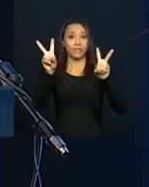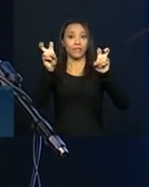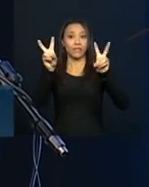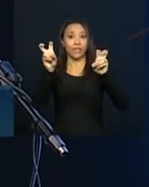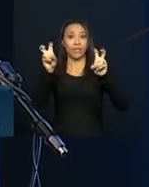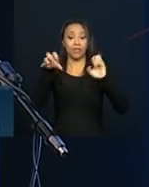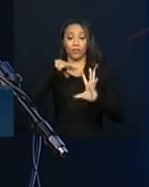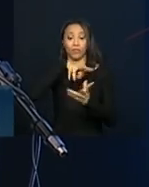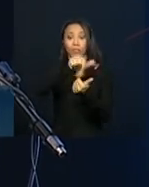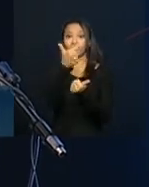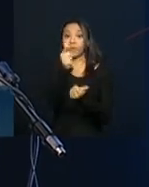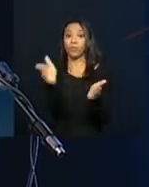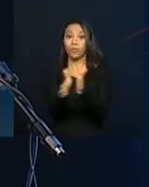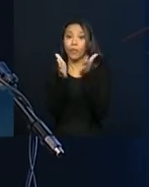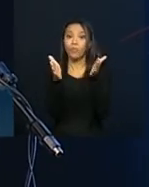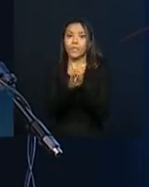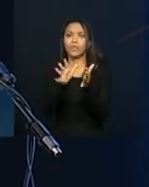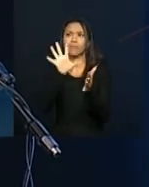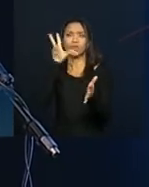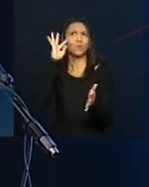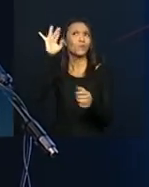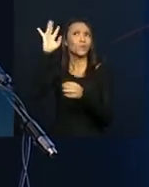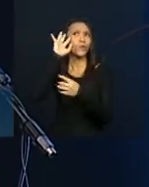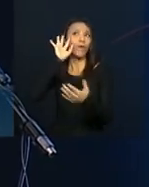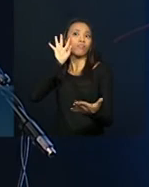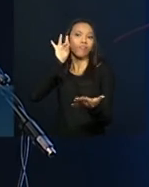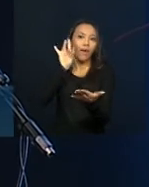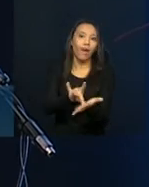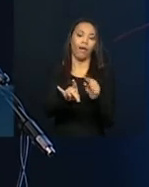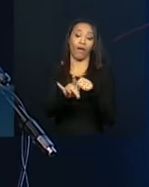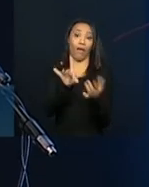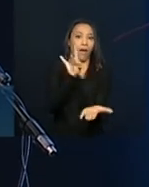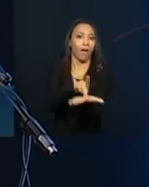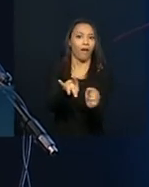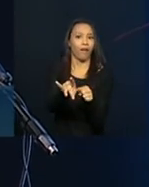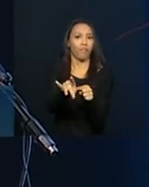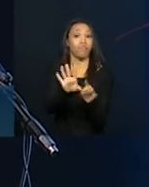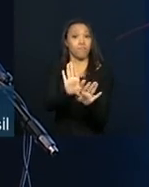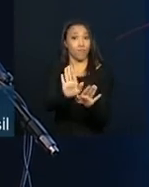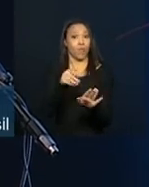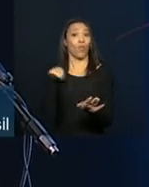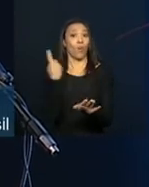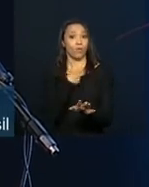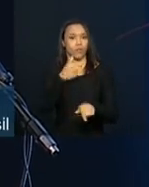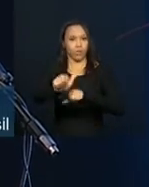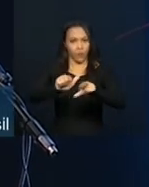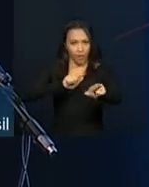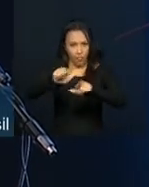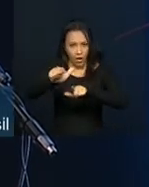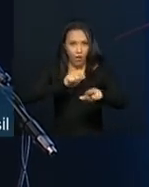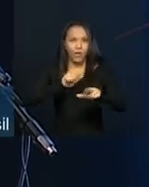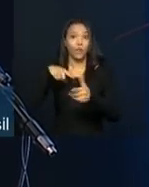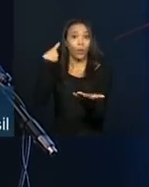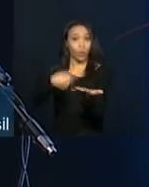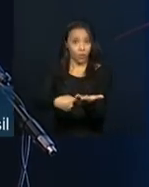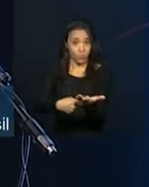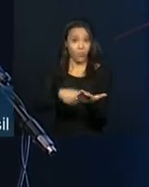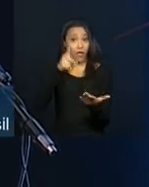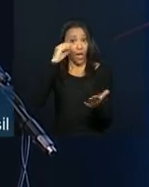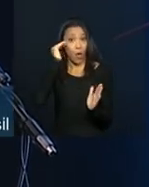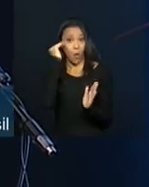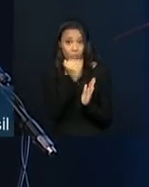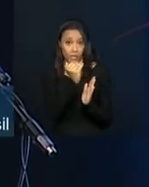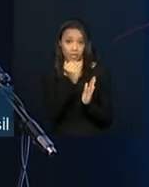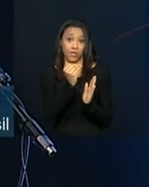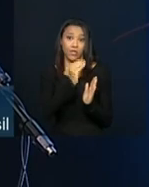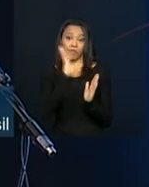sem pobreza numa realidade. E nosso trabalho, nossa missão é completar essa agenda que foi estabelecida